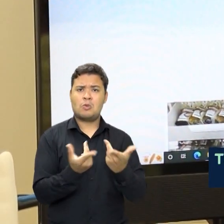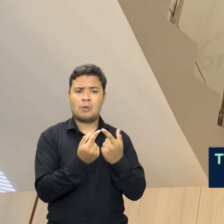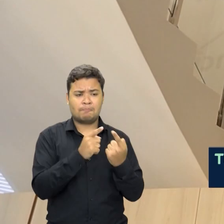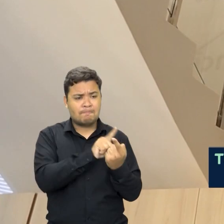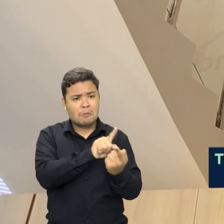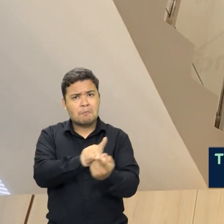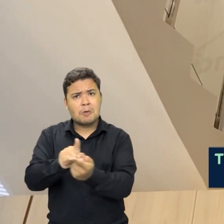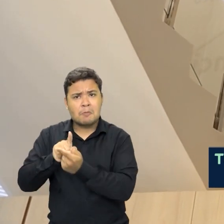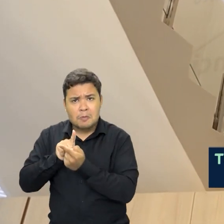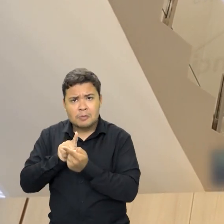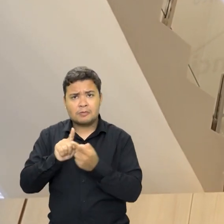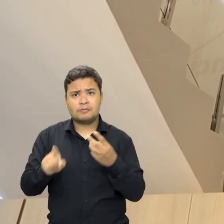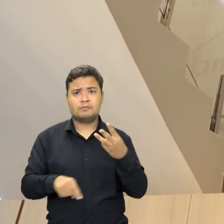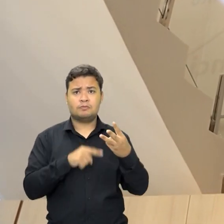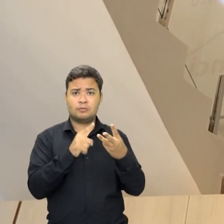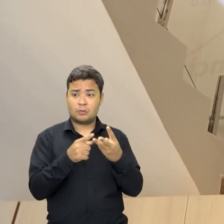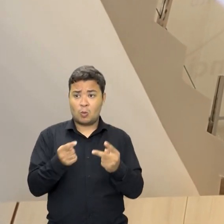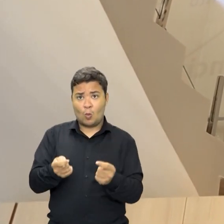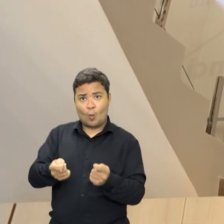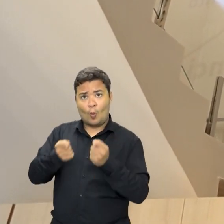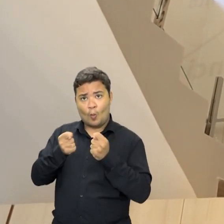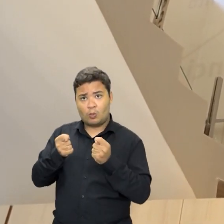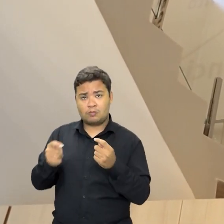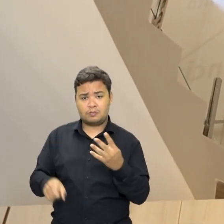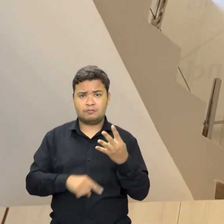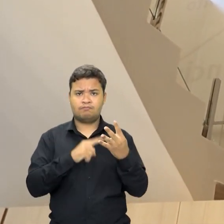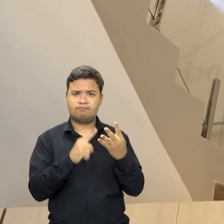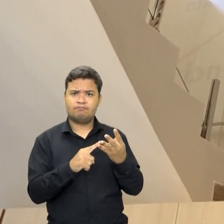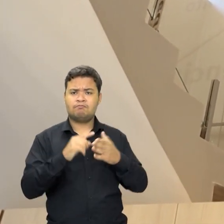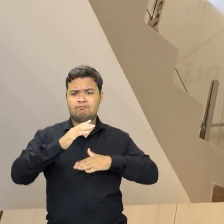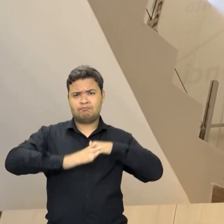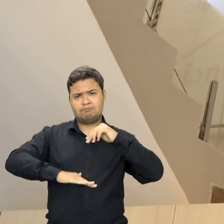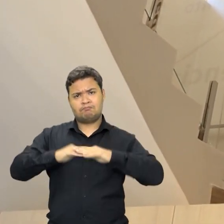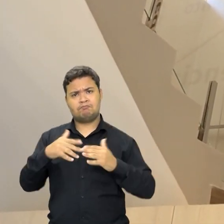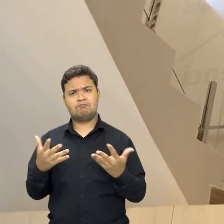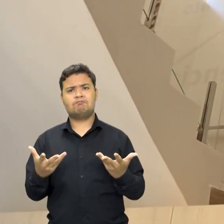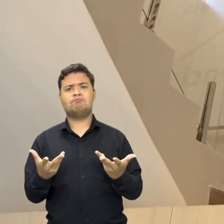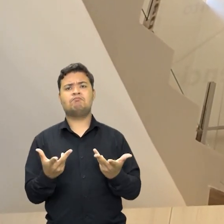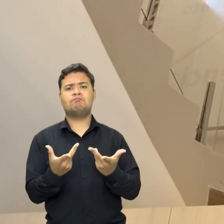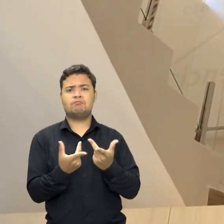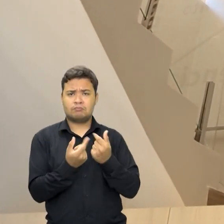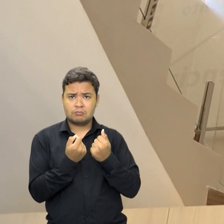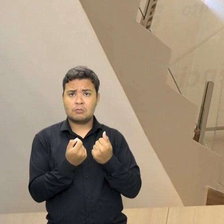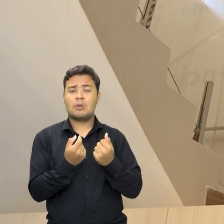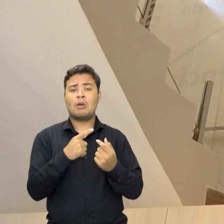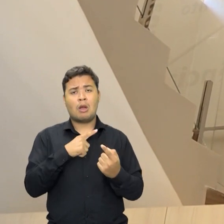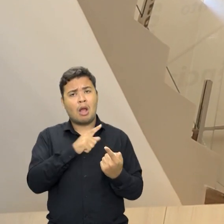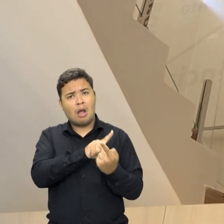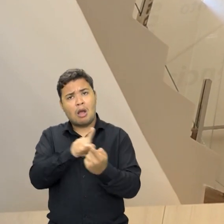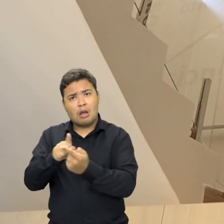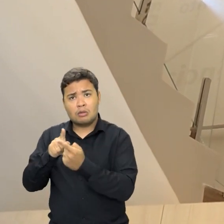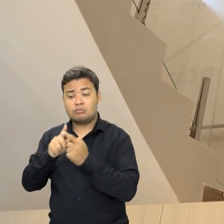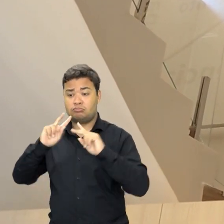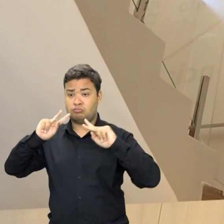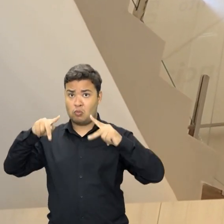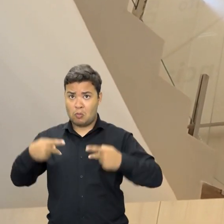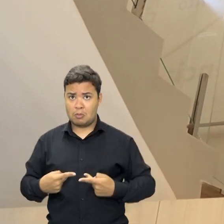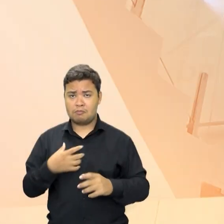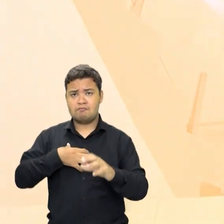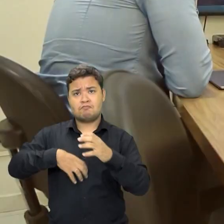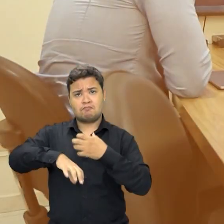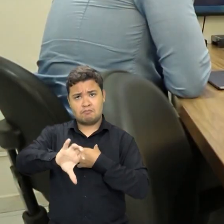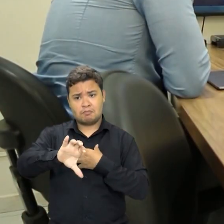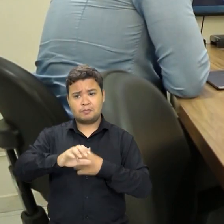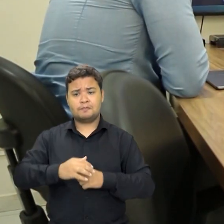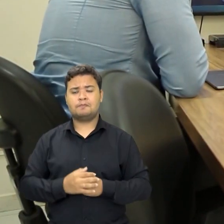serviços assistenciais, otimização de custos, eficiência e eficácia em uma assistência